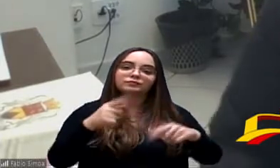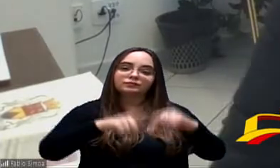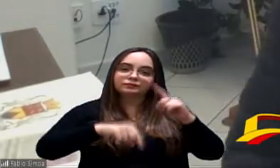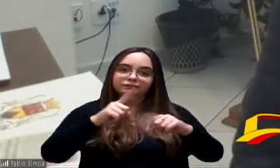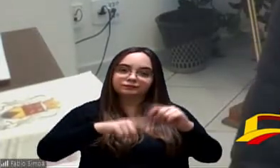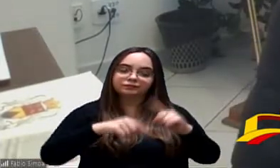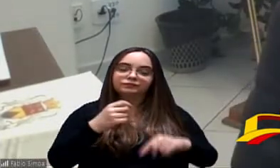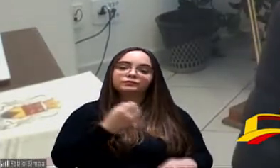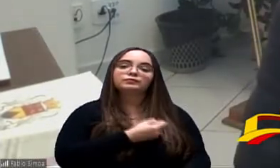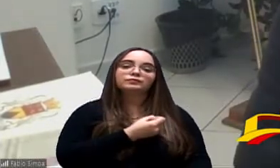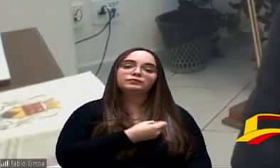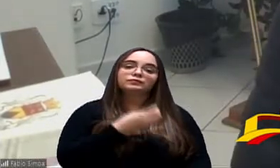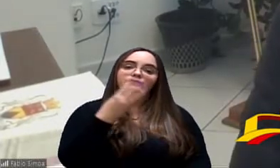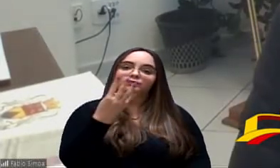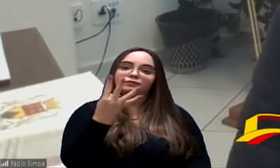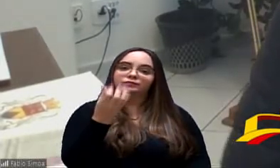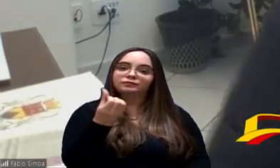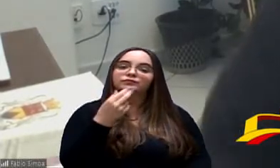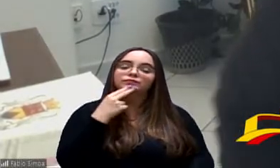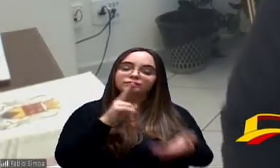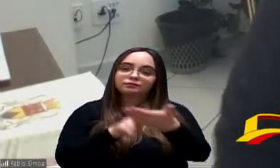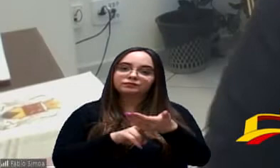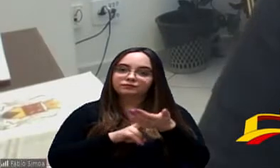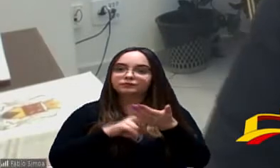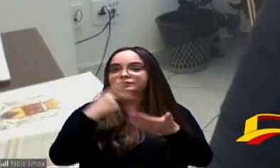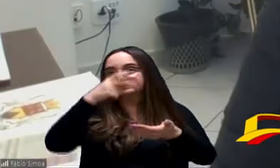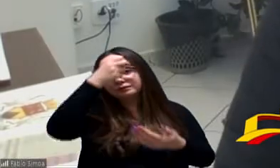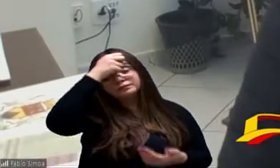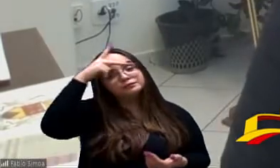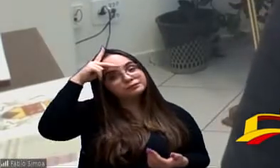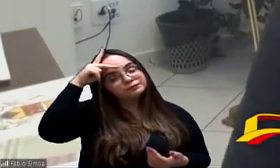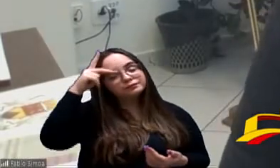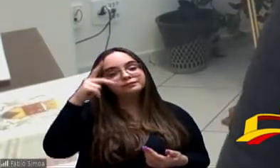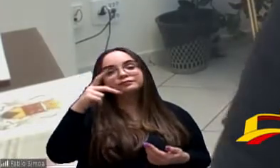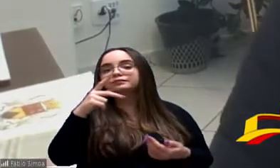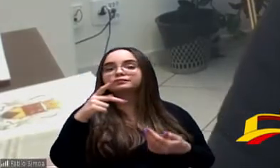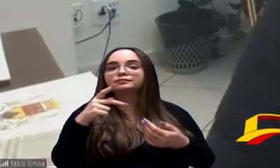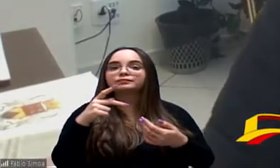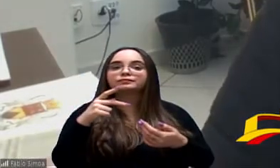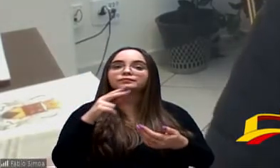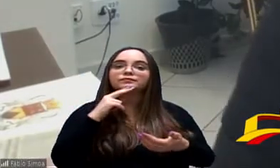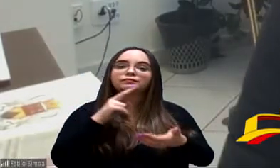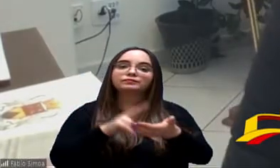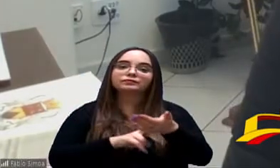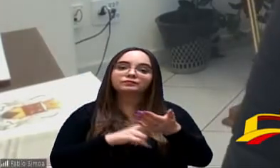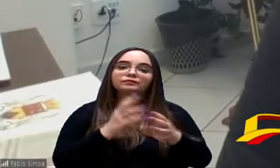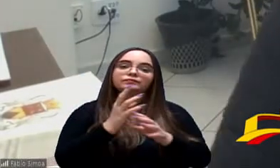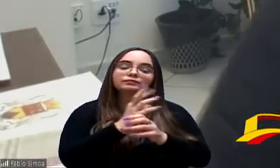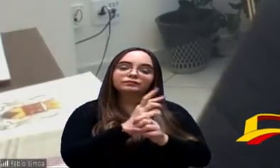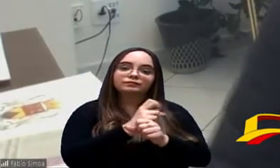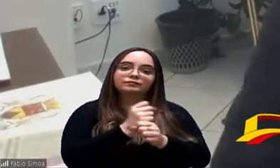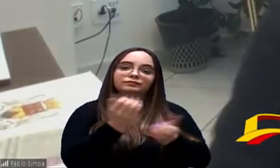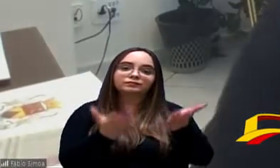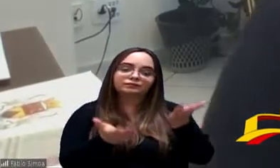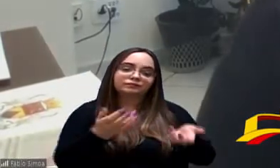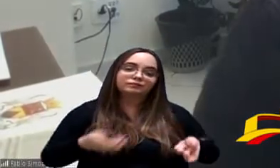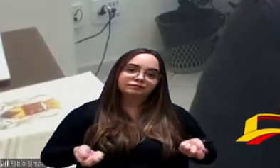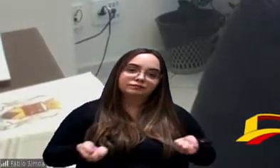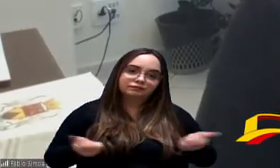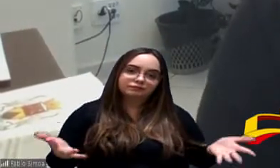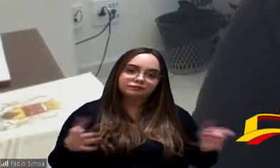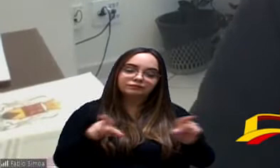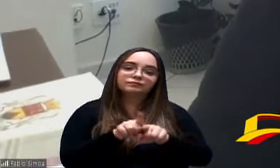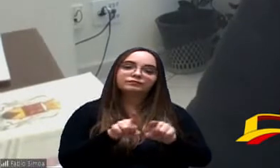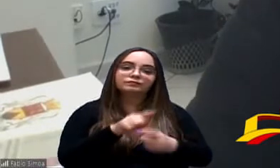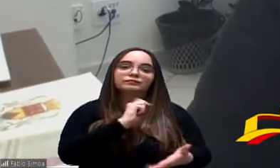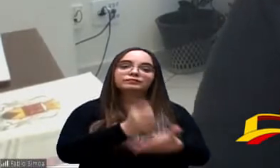número 346/2021, ofício da Prefeitura Municipal de Sorocaba, encaminhando balancete analítico da receita e despesas